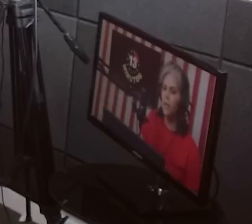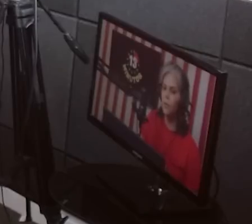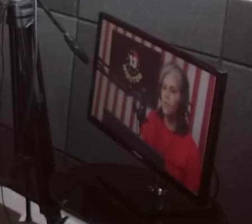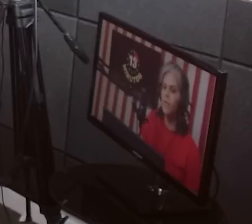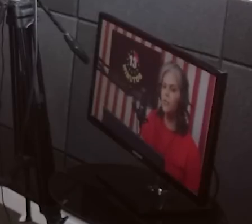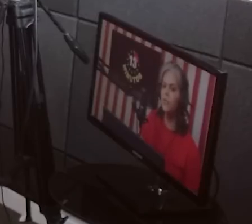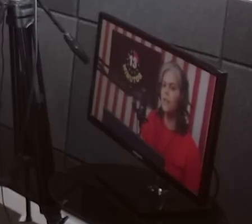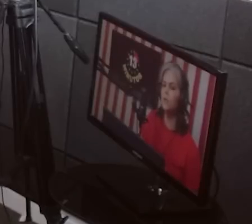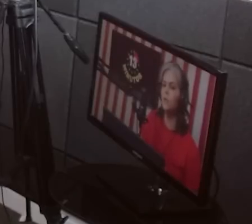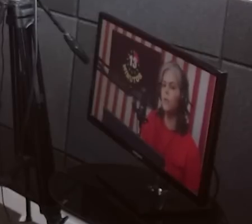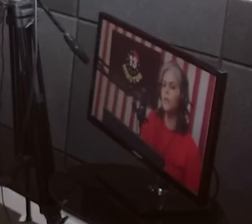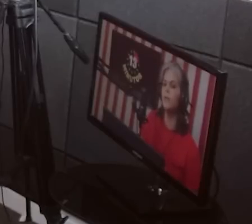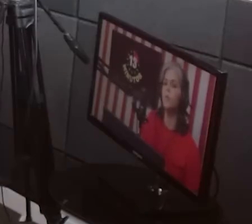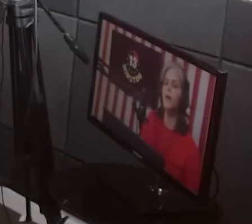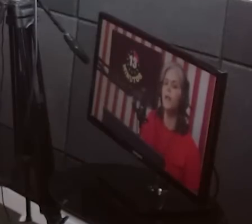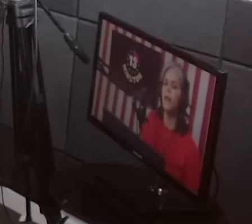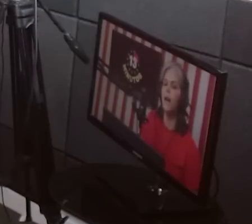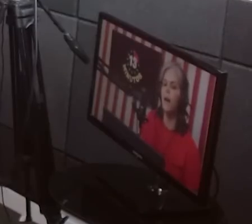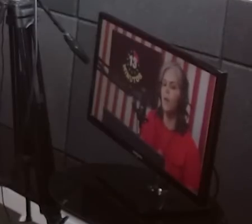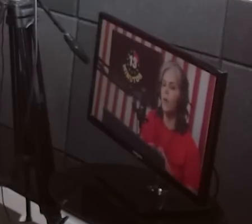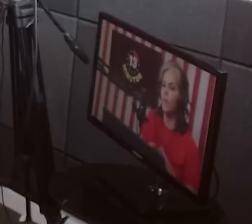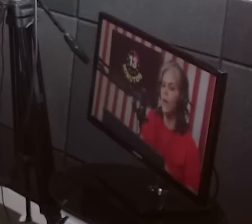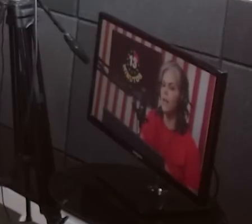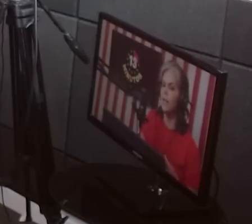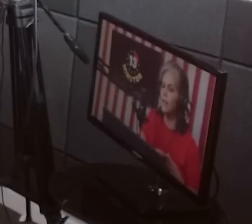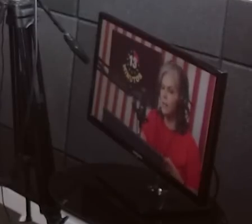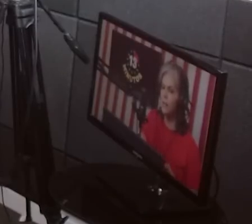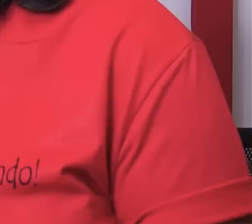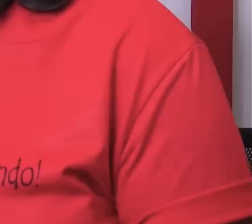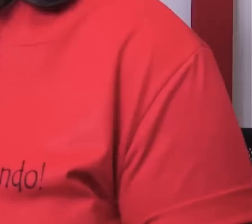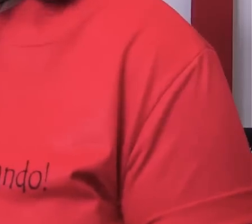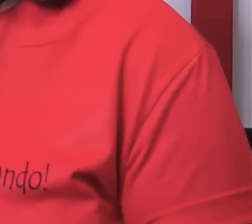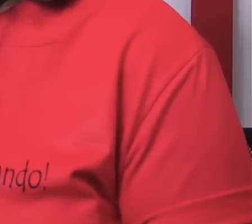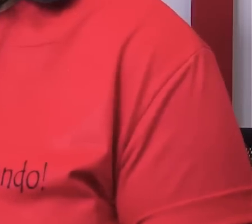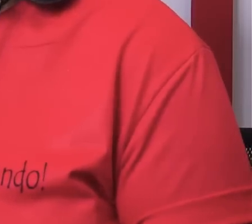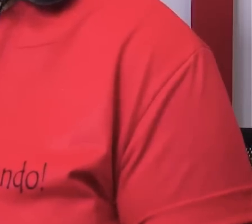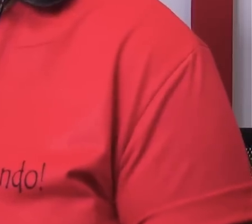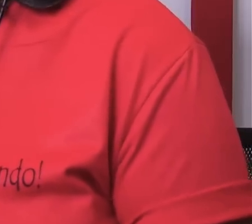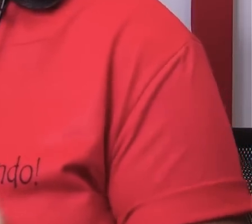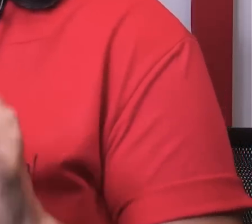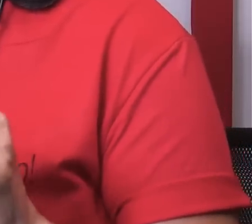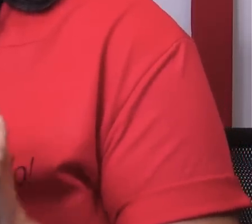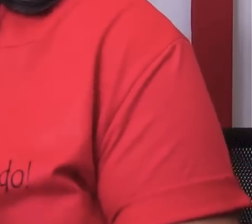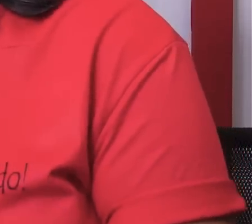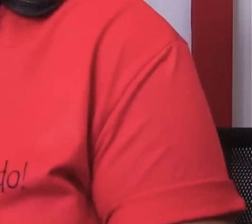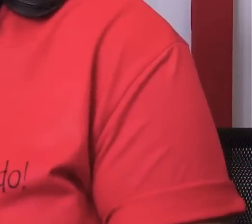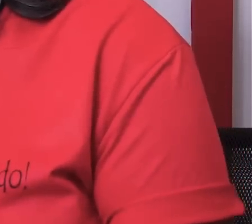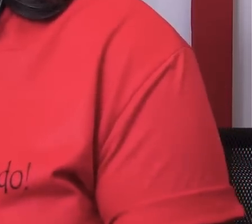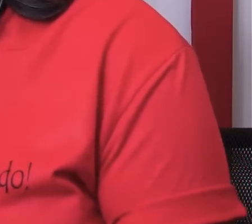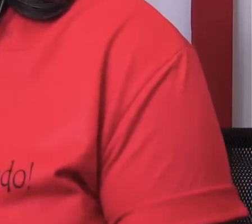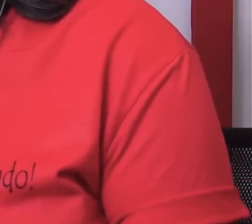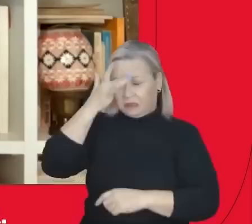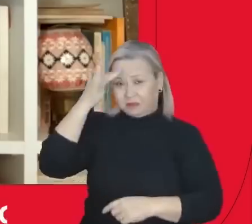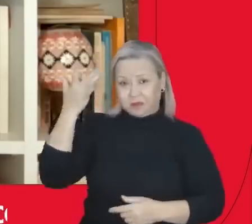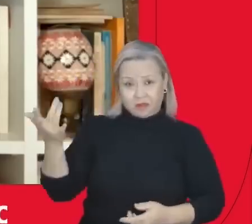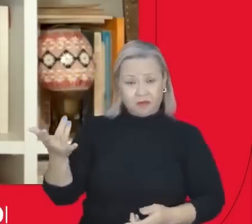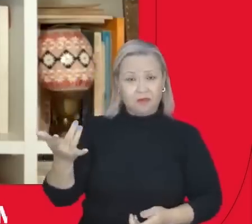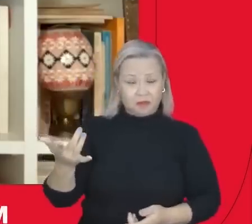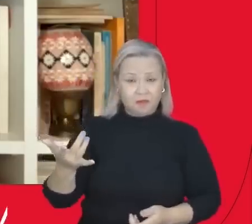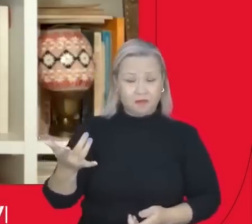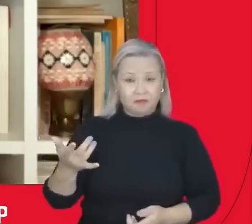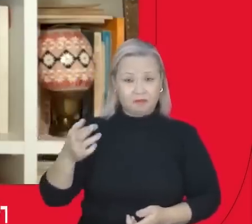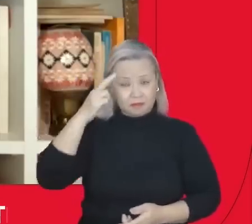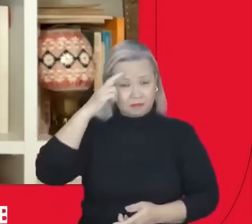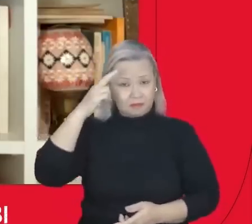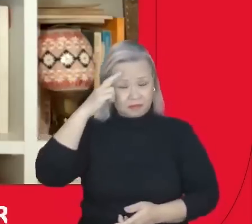Requião, candidato do PT ao governo do Paraná, também esteve no jornal e a gente acompanha um trecho da sua entrevista. O Paraná